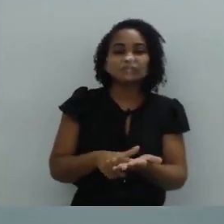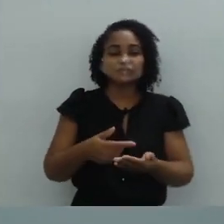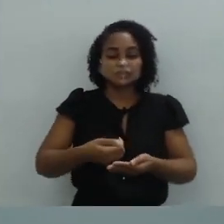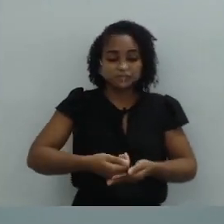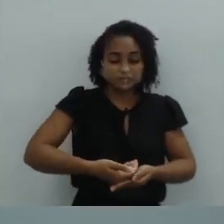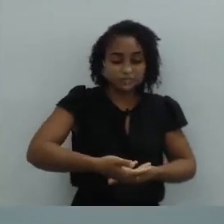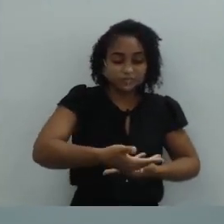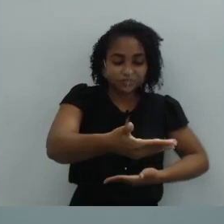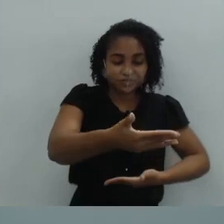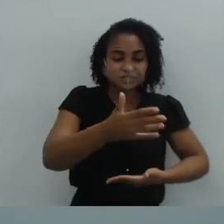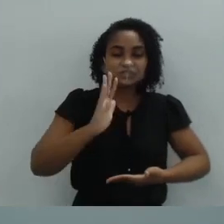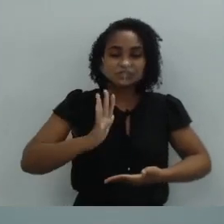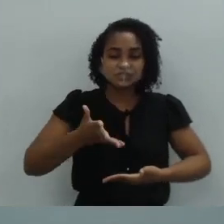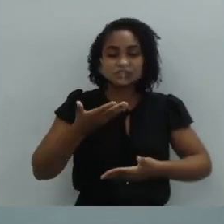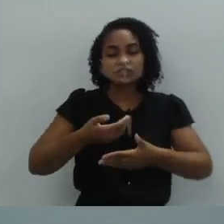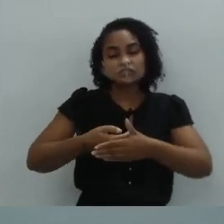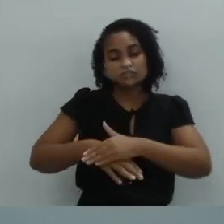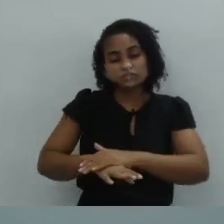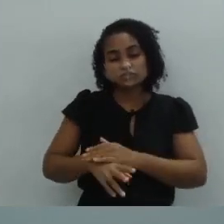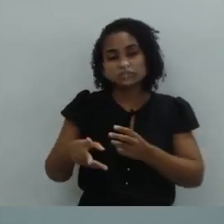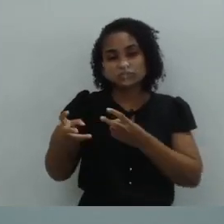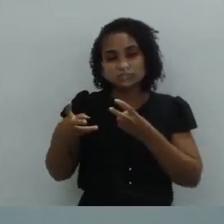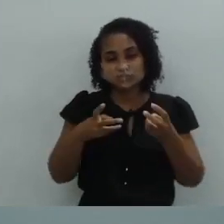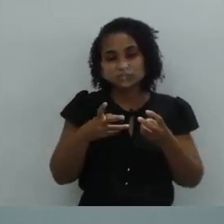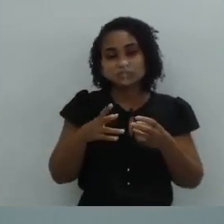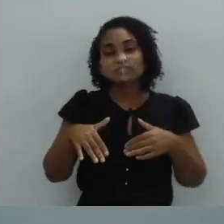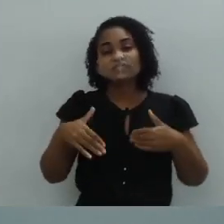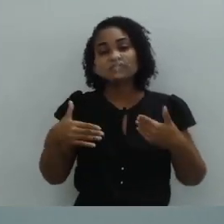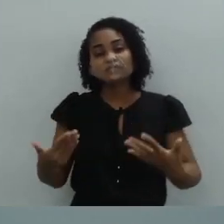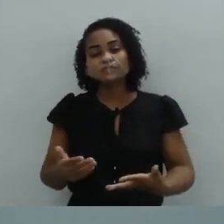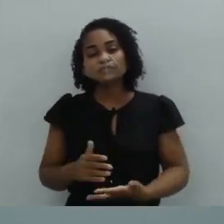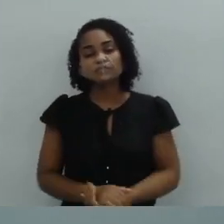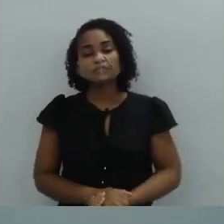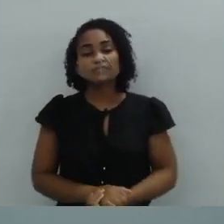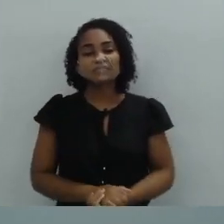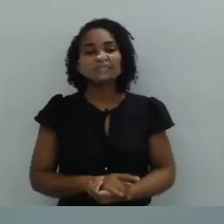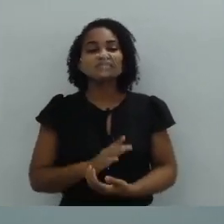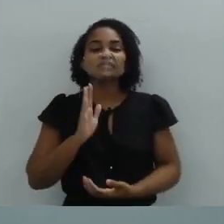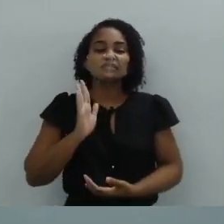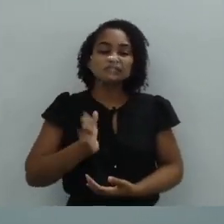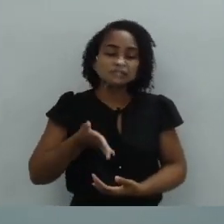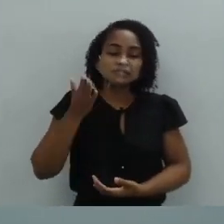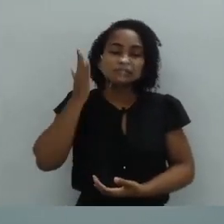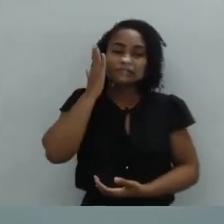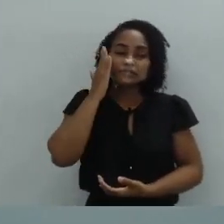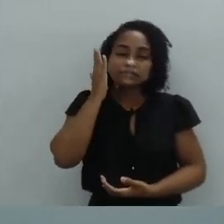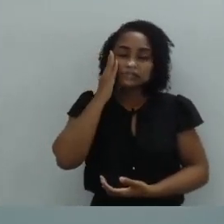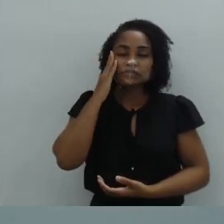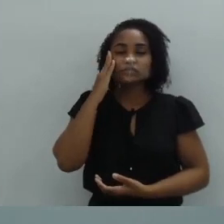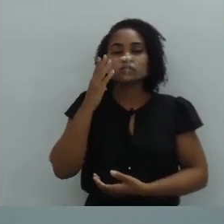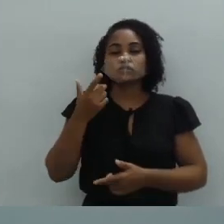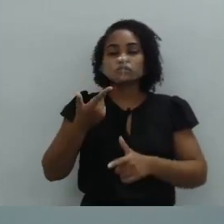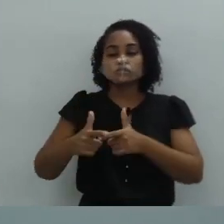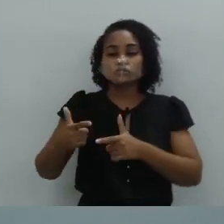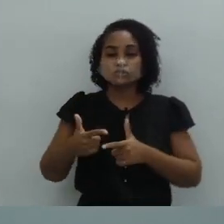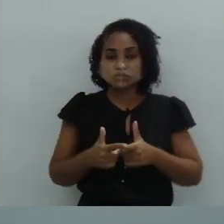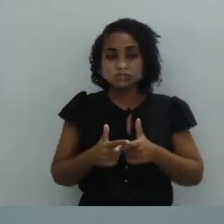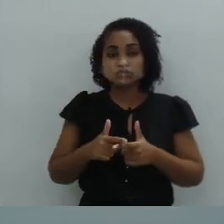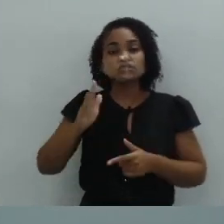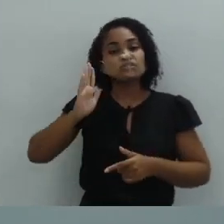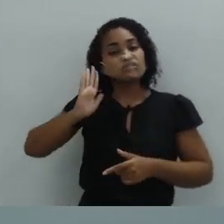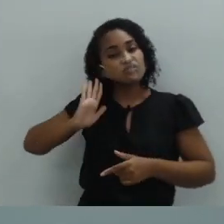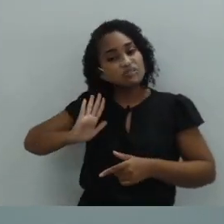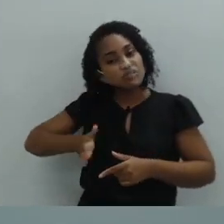impressa, como a gente já está mais acostumado a ver. Então, já entendi qual é a minha situação problema,